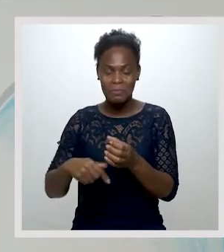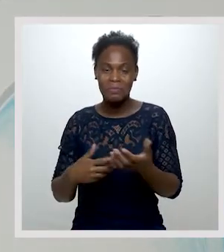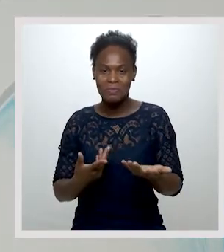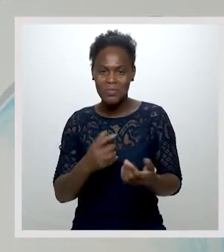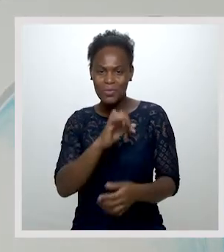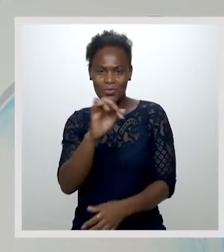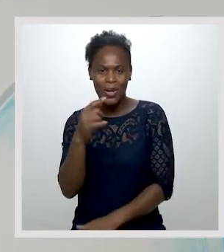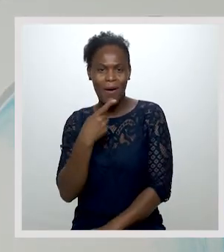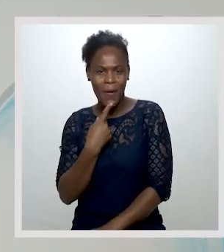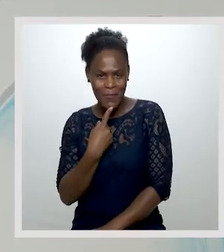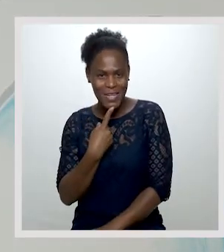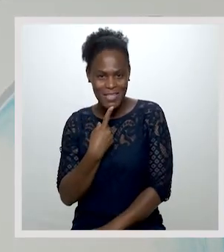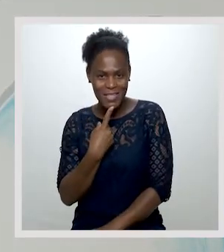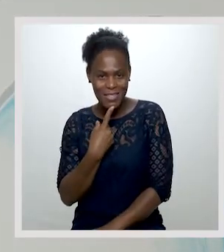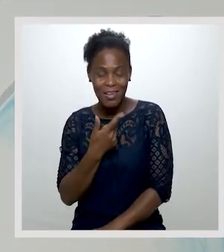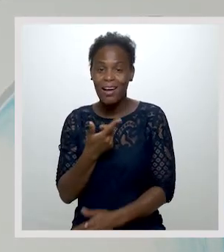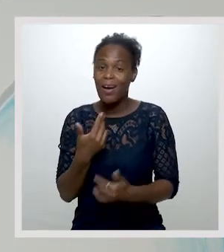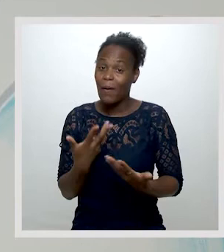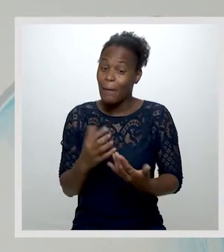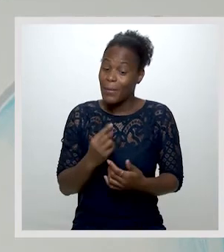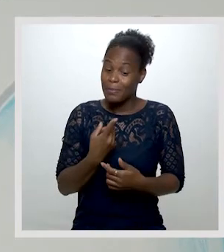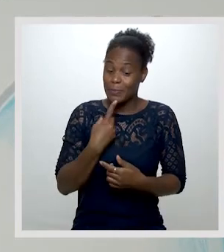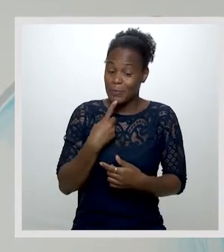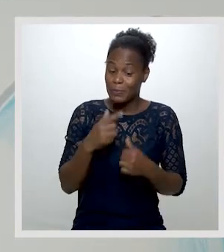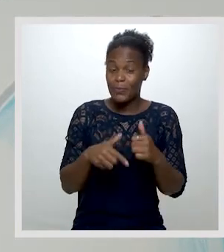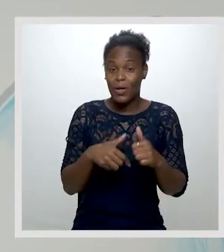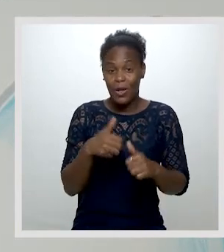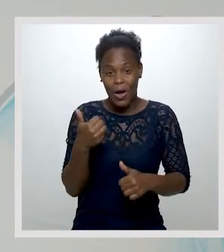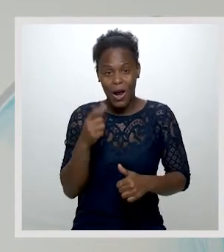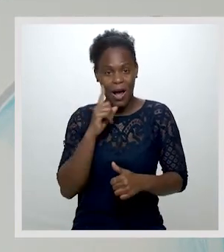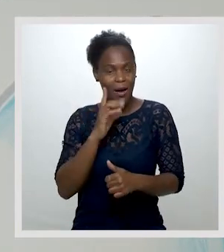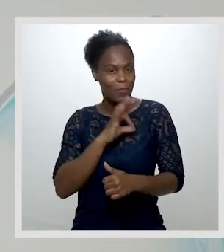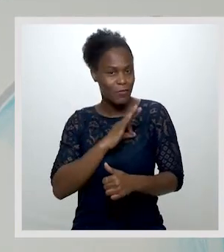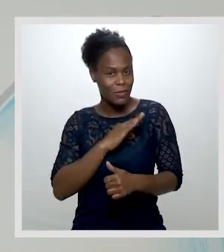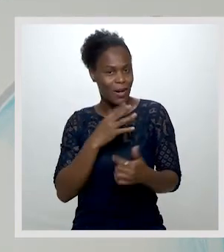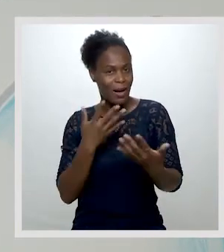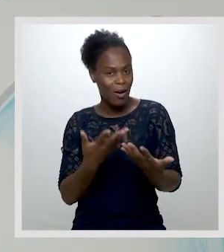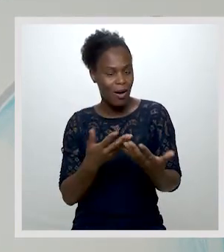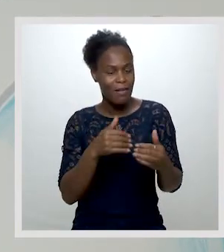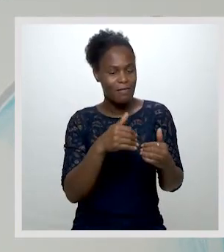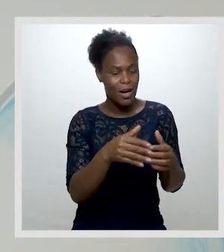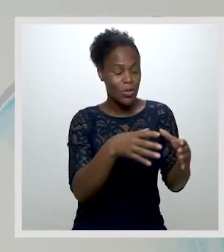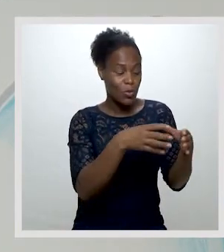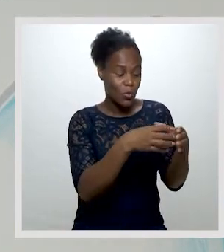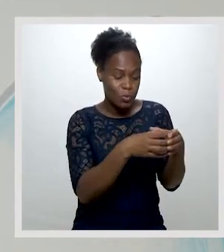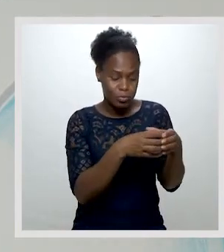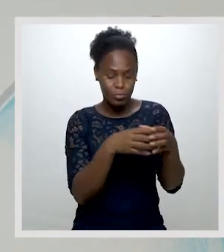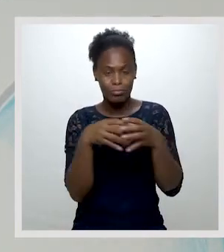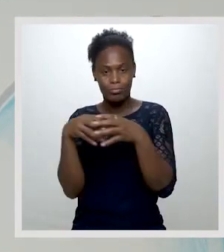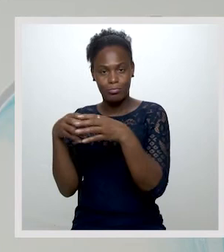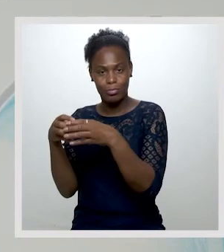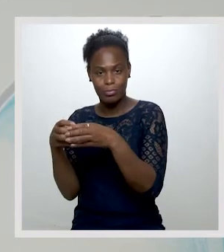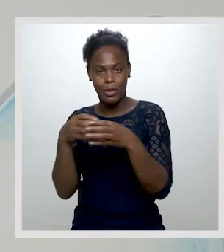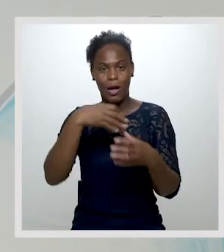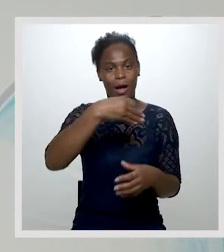Compreenderam, meninos? E para uma melhor compreensão, a professora vai agrupar os sólidos